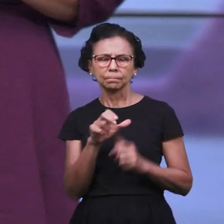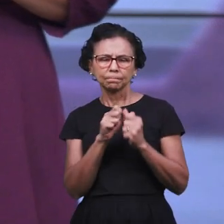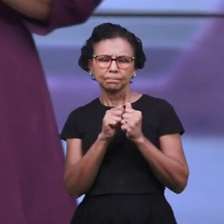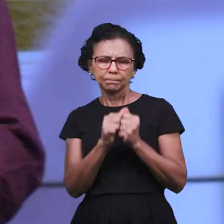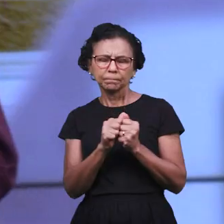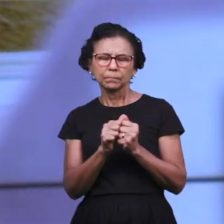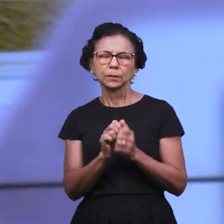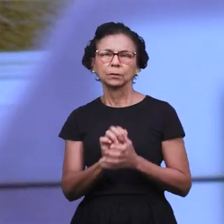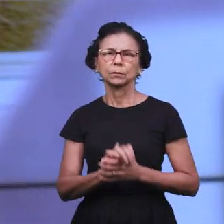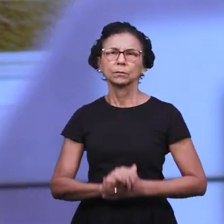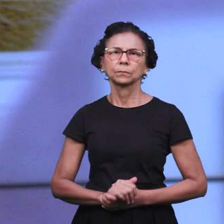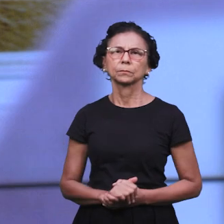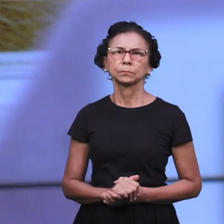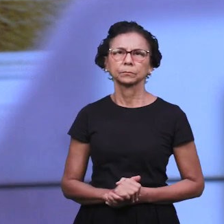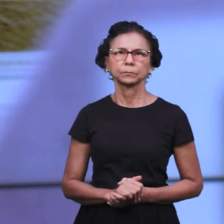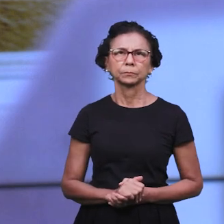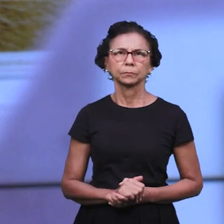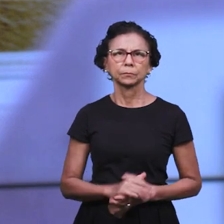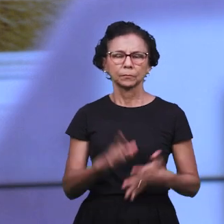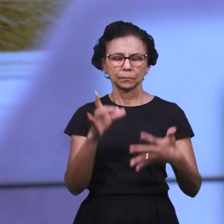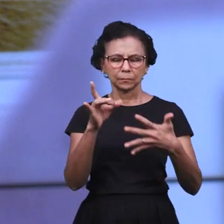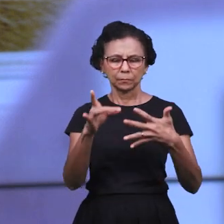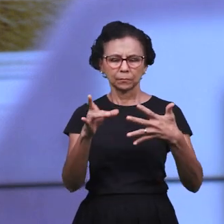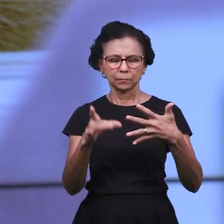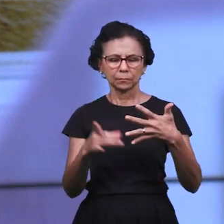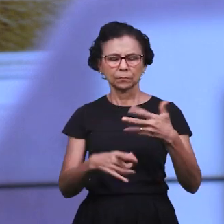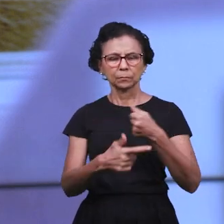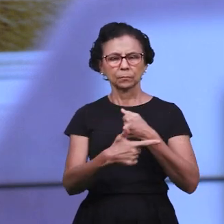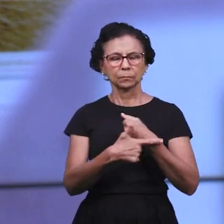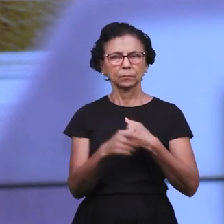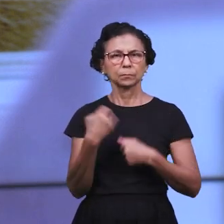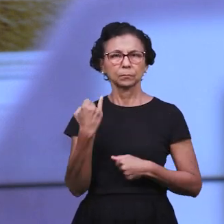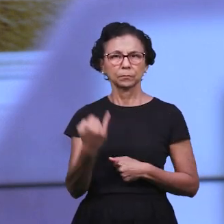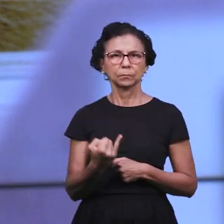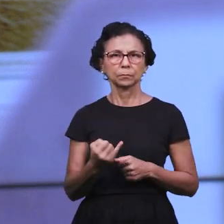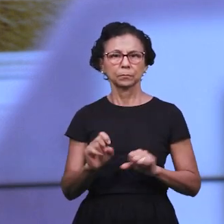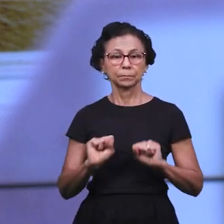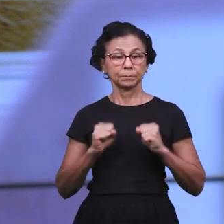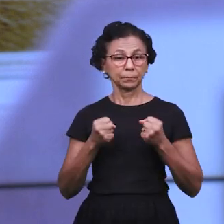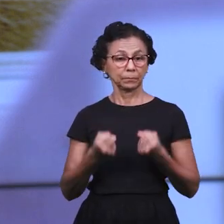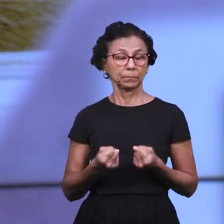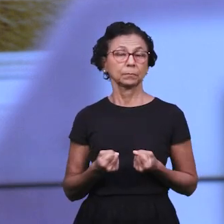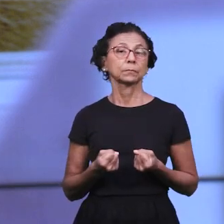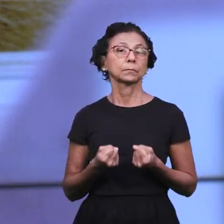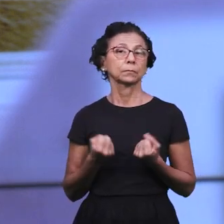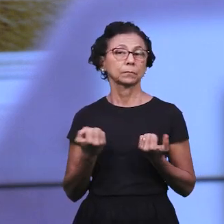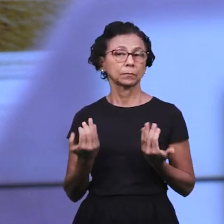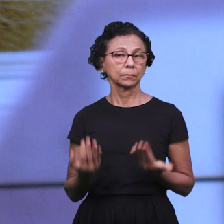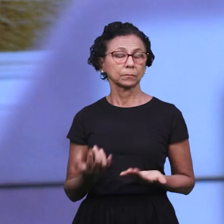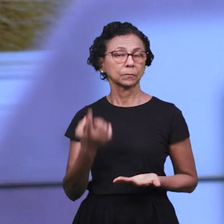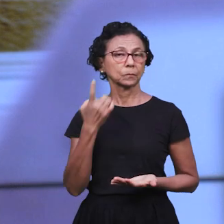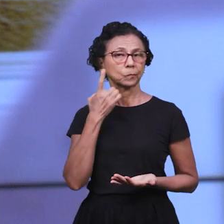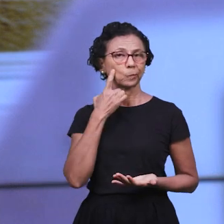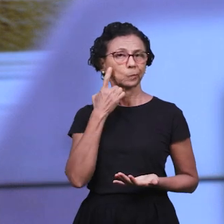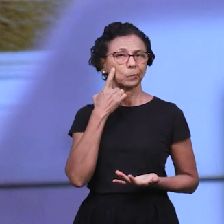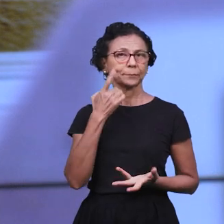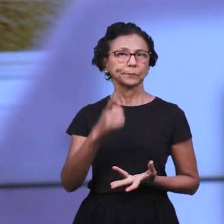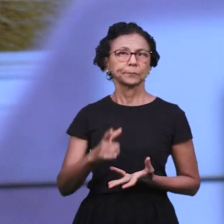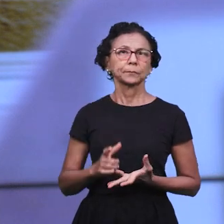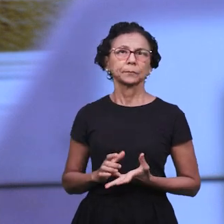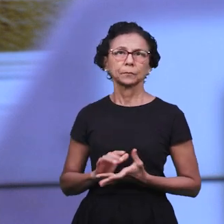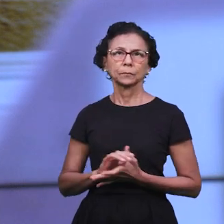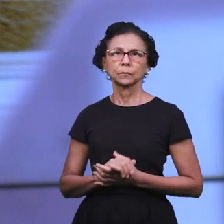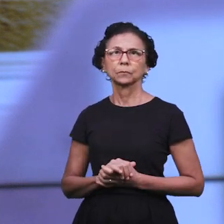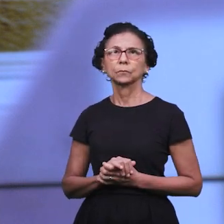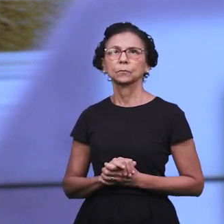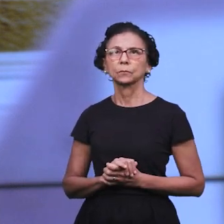difíceis. Irmãos, cada função é importante e exige dedicação. Então, vemos que a projeção não